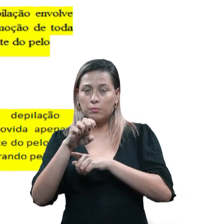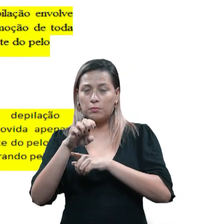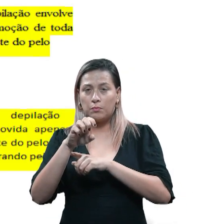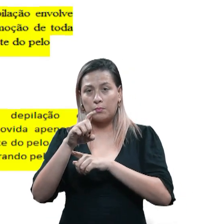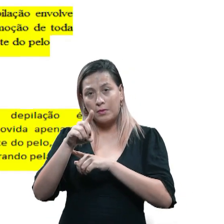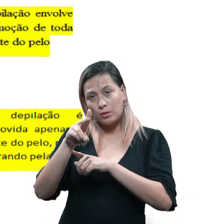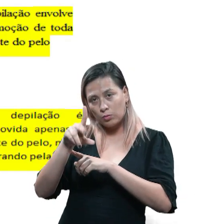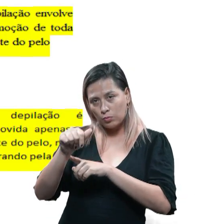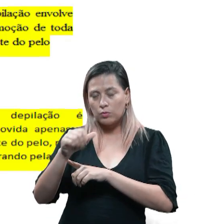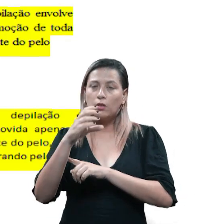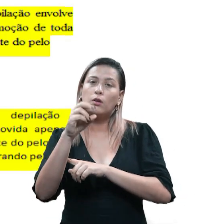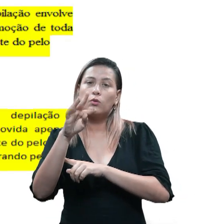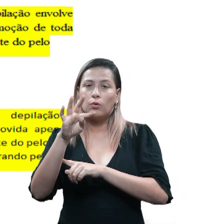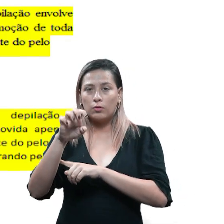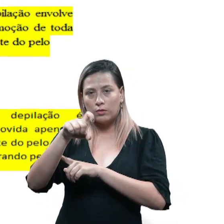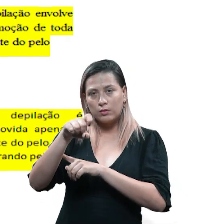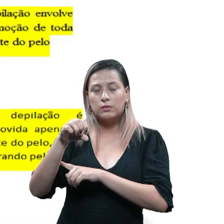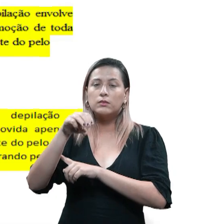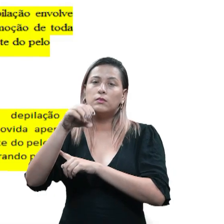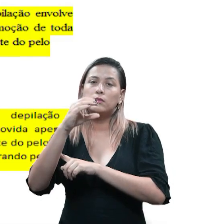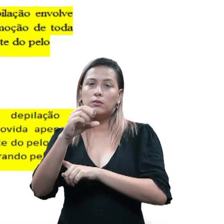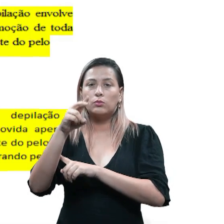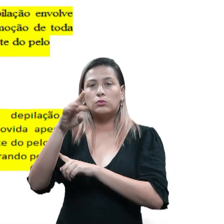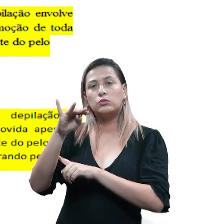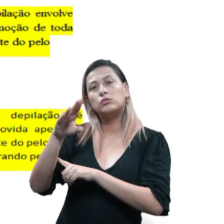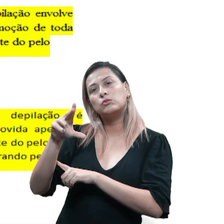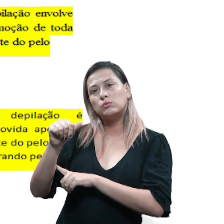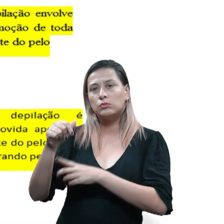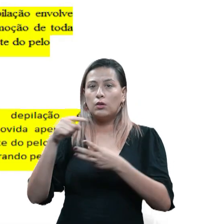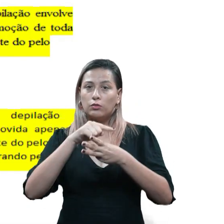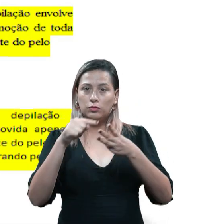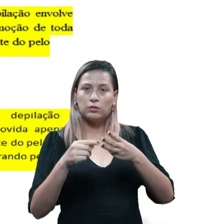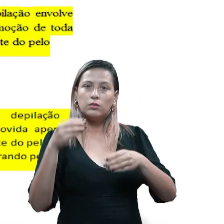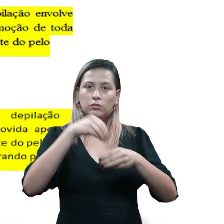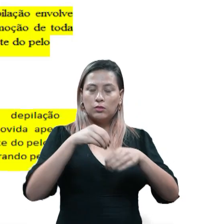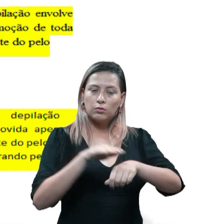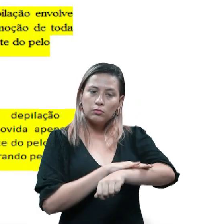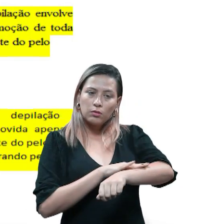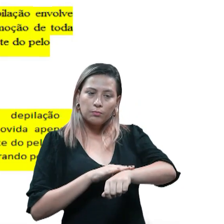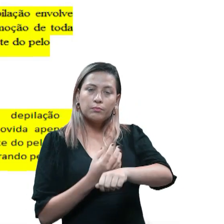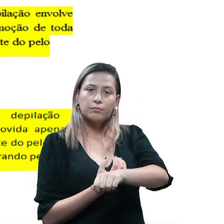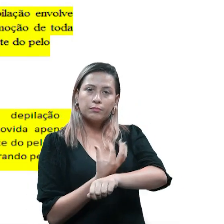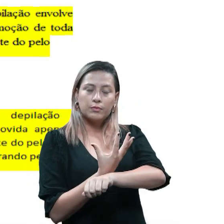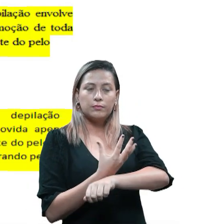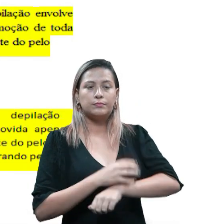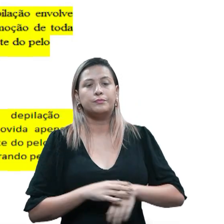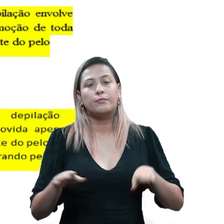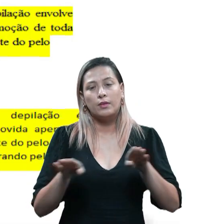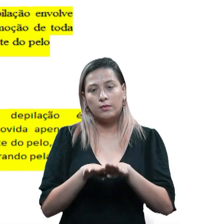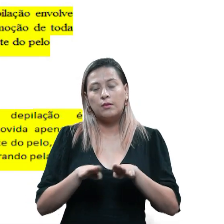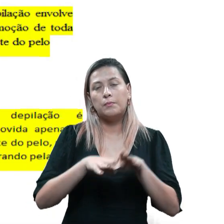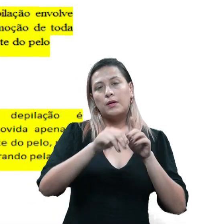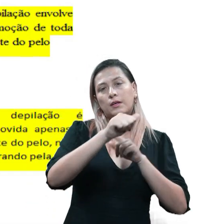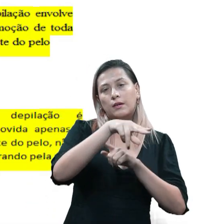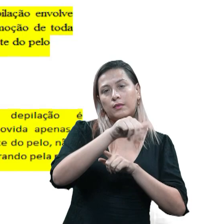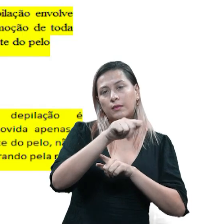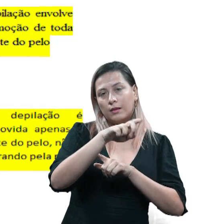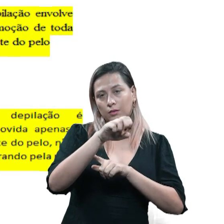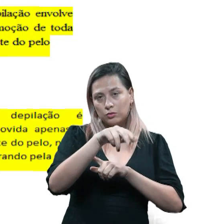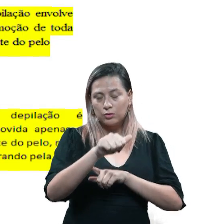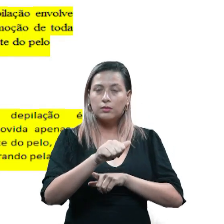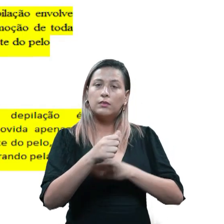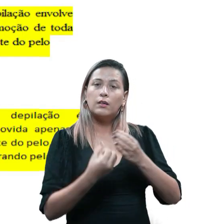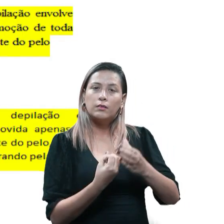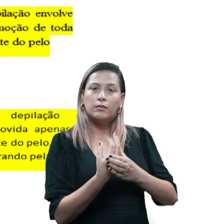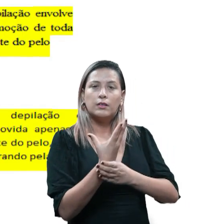a cutícula. As fases de crescimento do pelo são fase anágena, que é a fase de crescimento, catágena é a